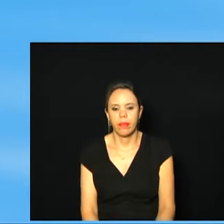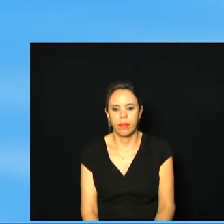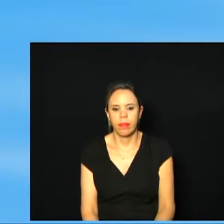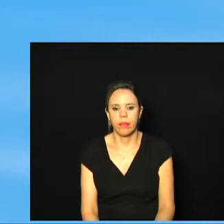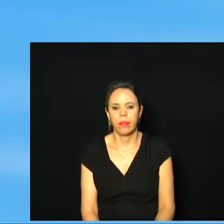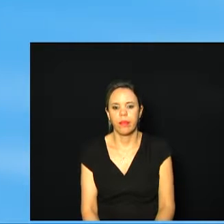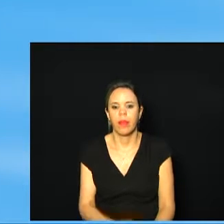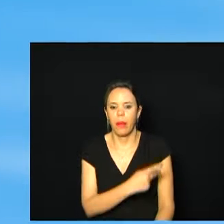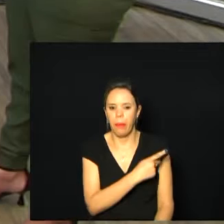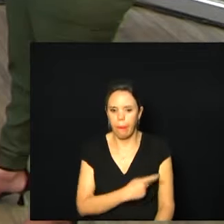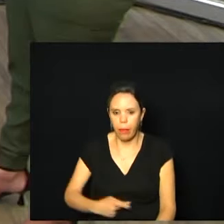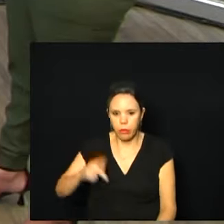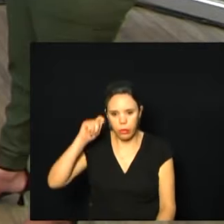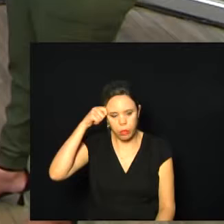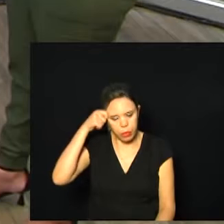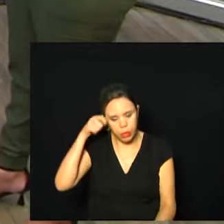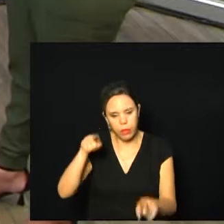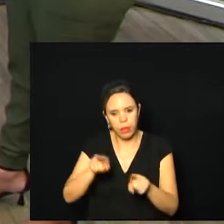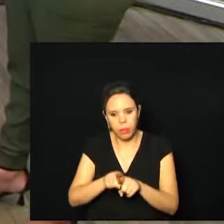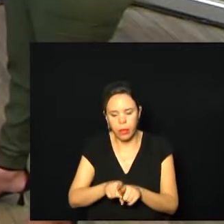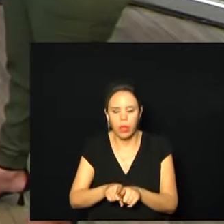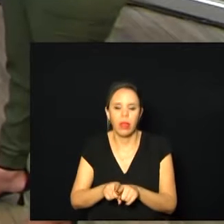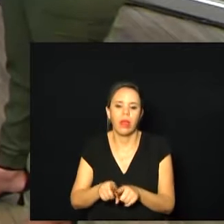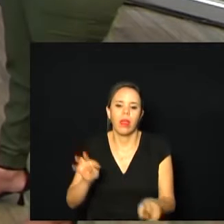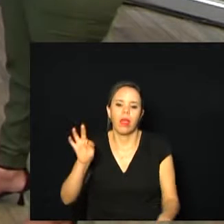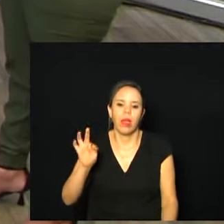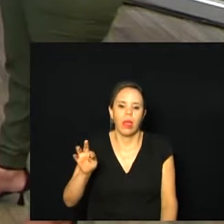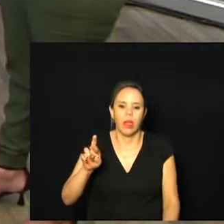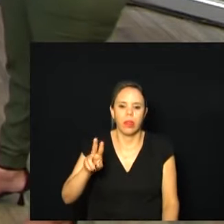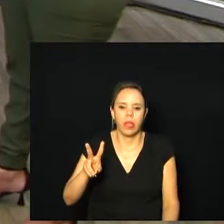Ponte Preta e também do Jardim do Trevo ficarão